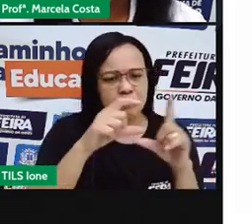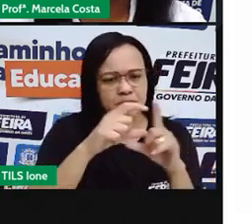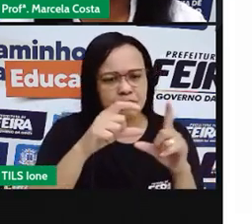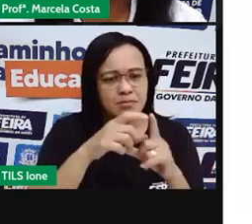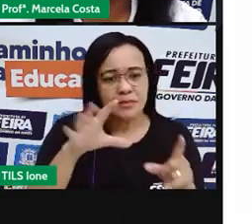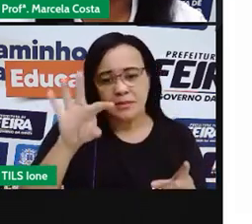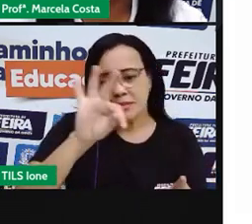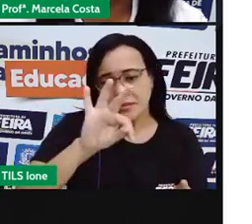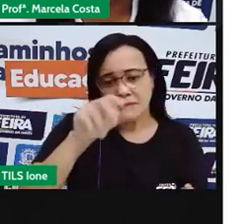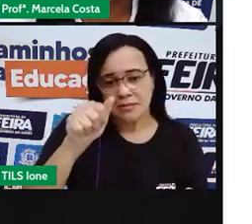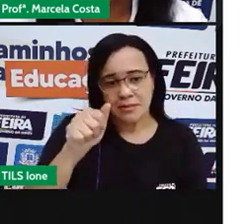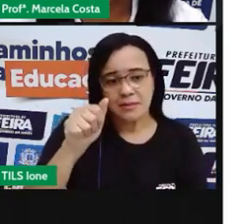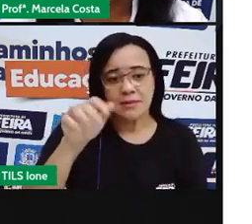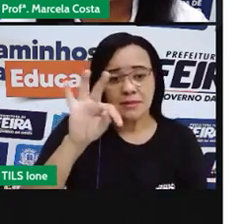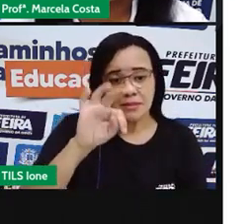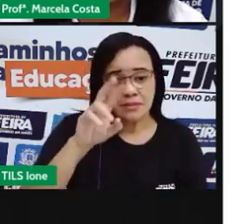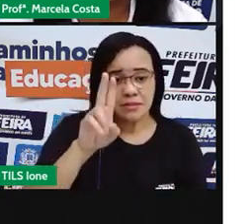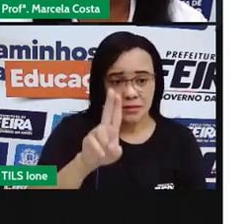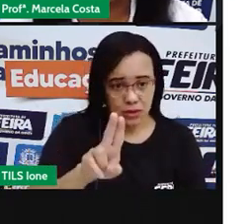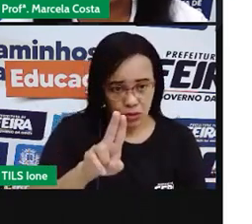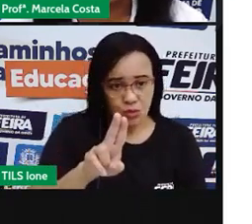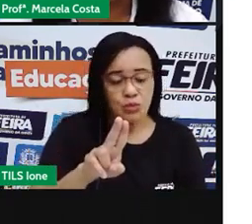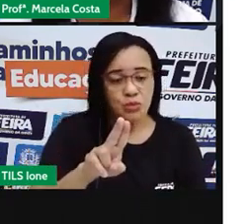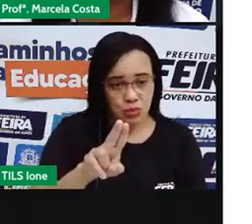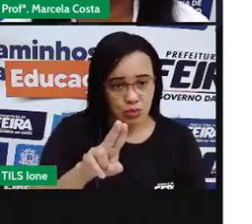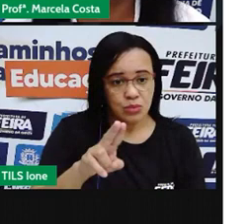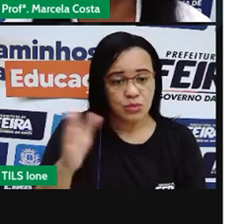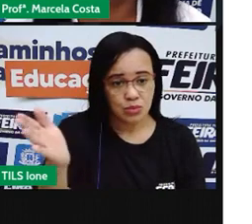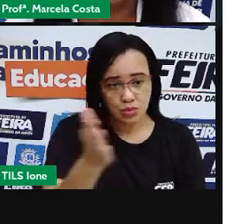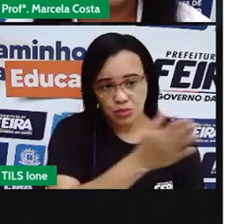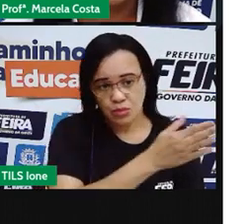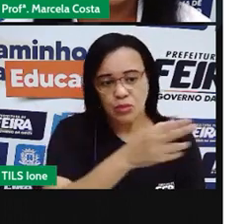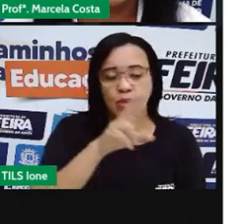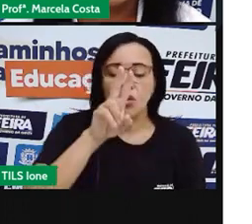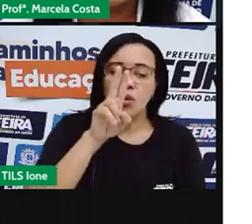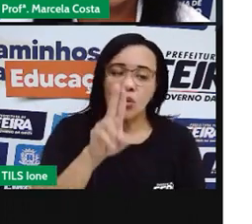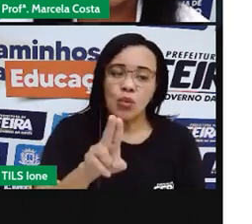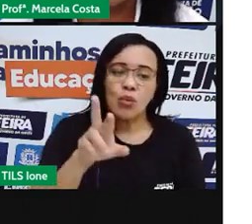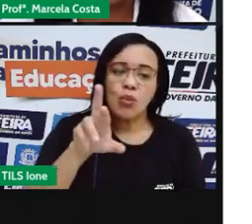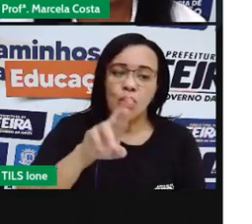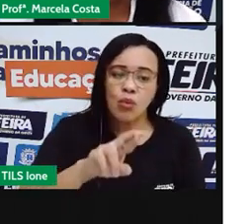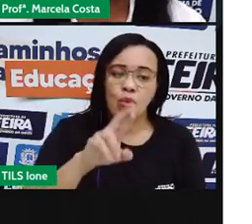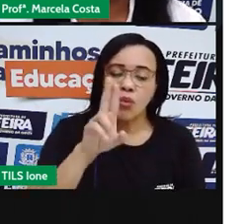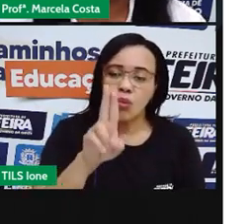Tatu. Urubu. Tatu, urubu.